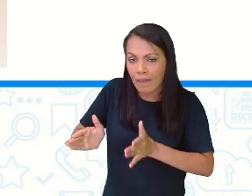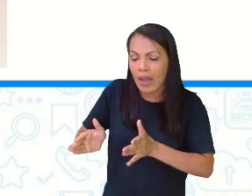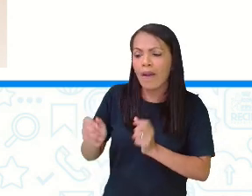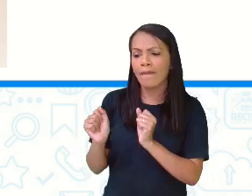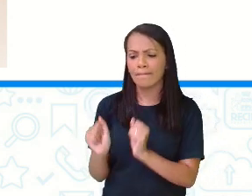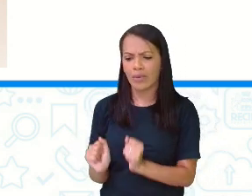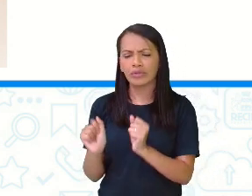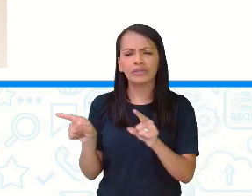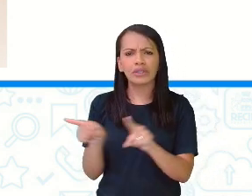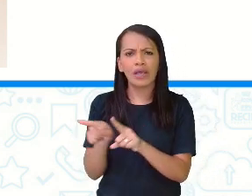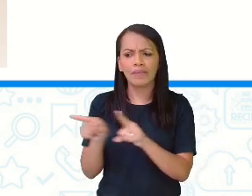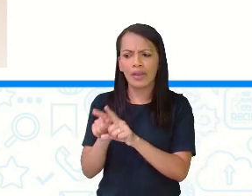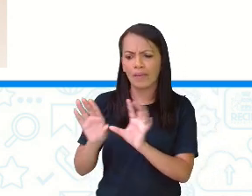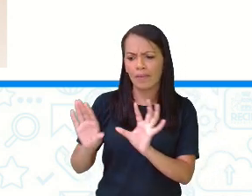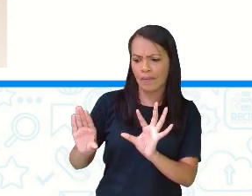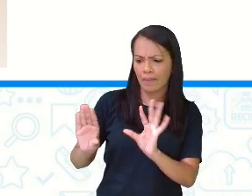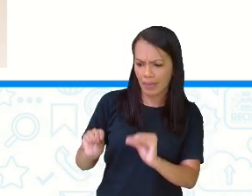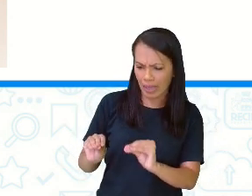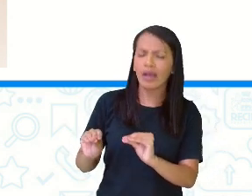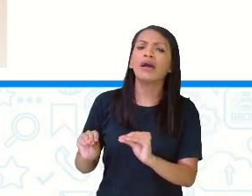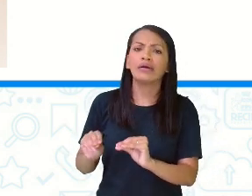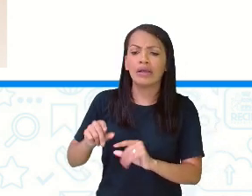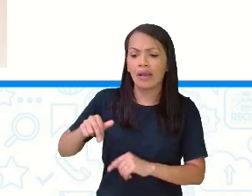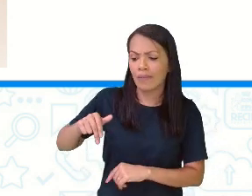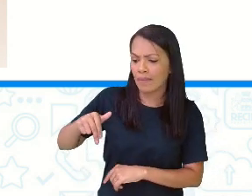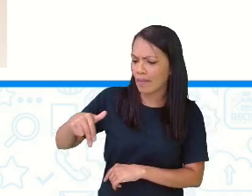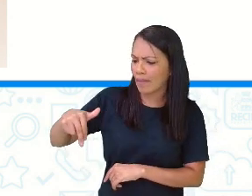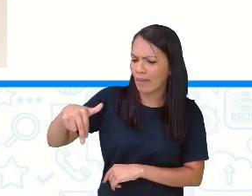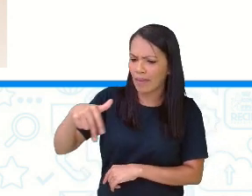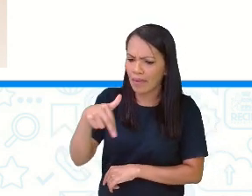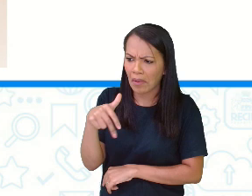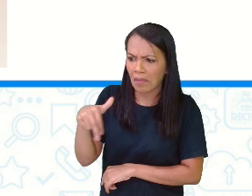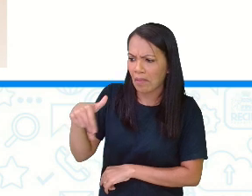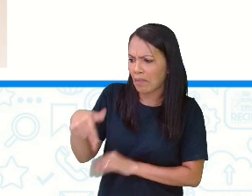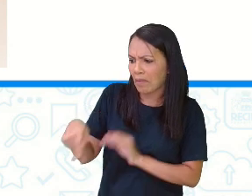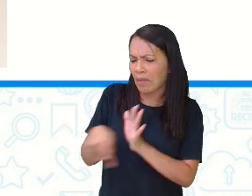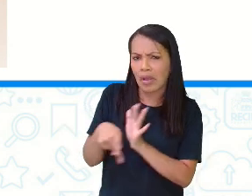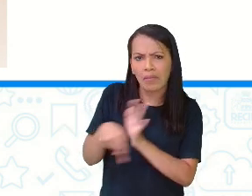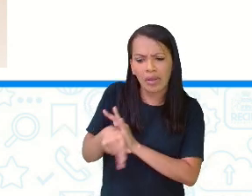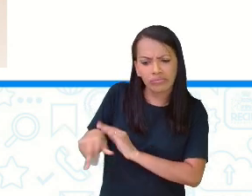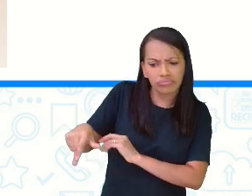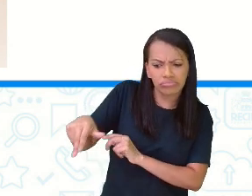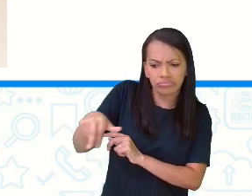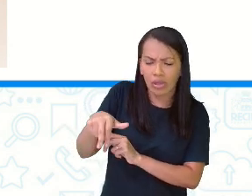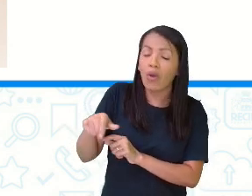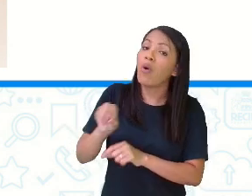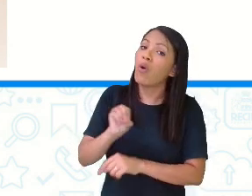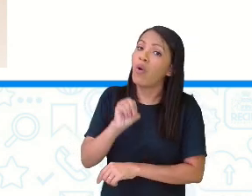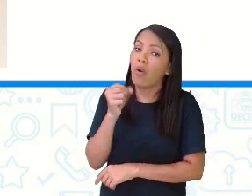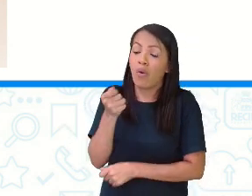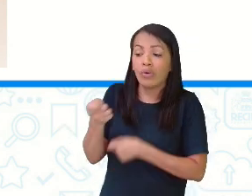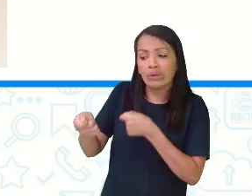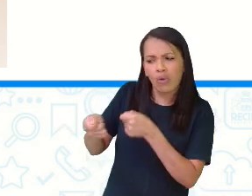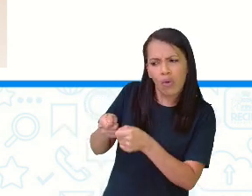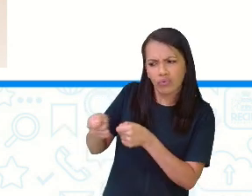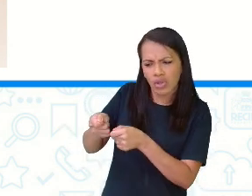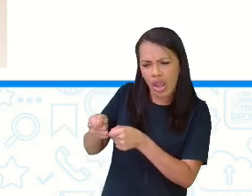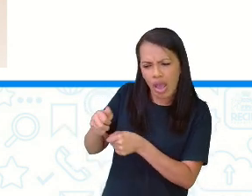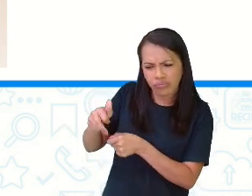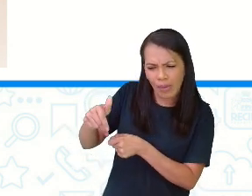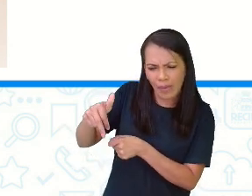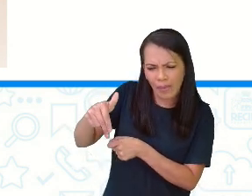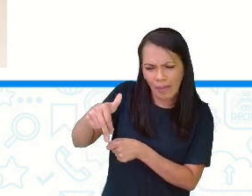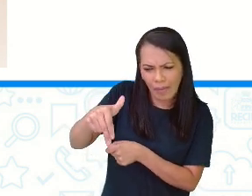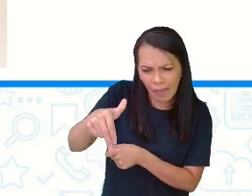desligar o equipamento e deixar o inseto andar à vontade por conta própria. Segundo eles, a vantagem é que nesse formato,